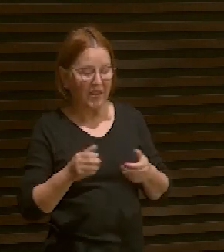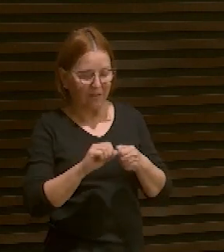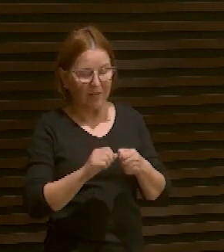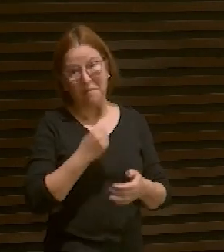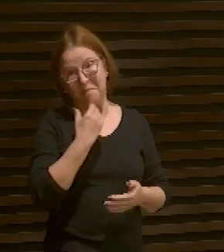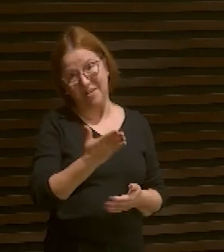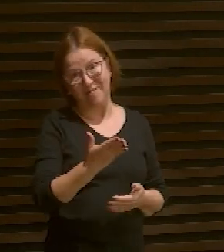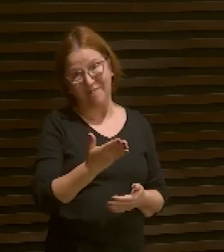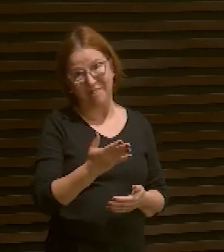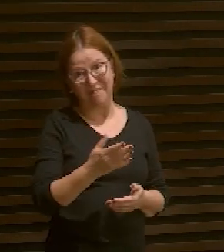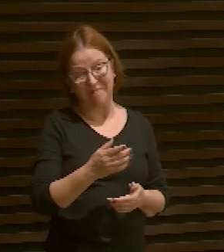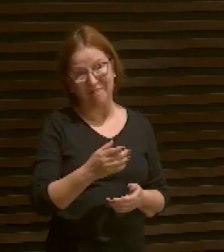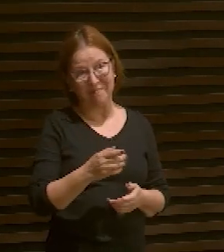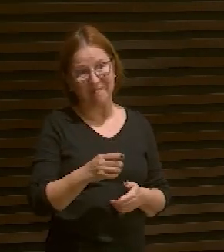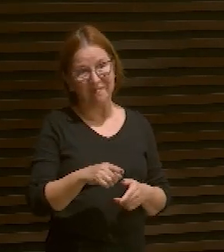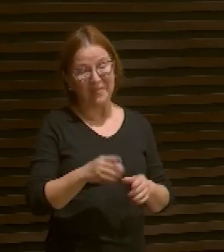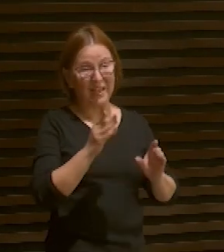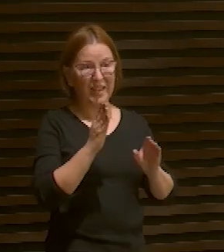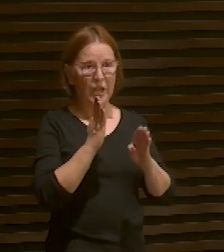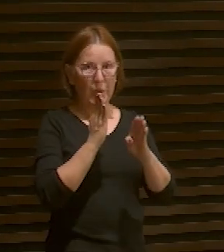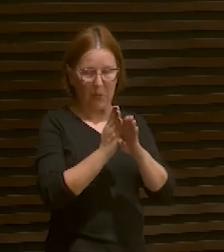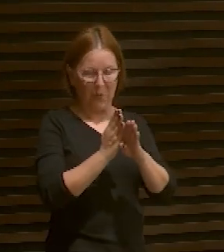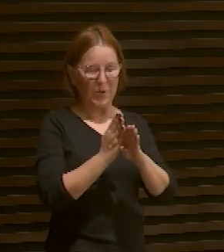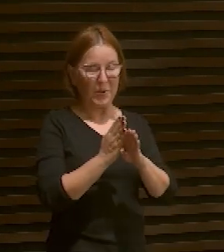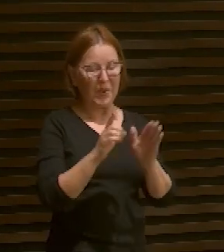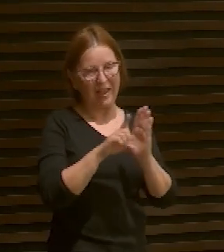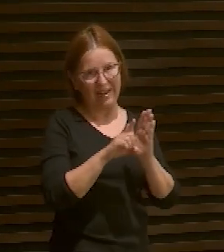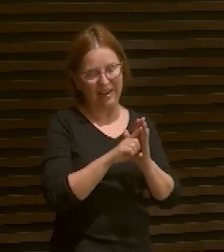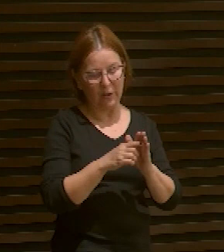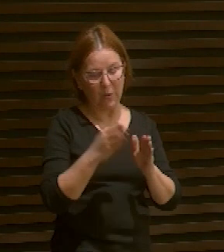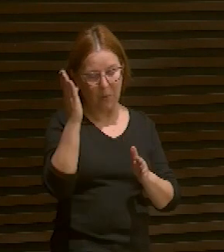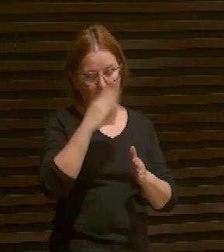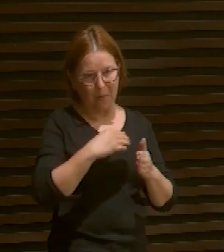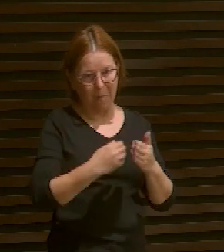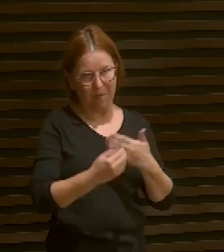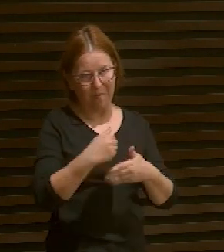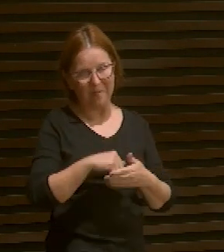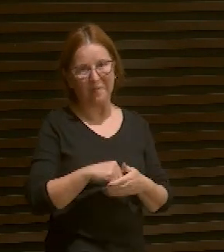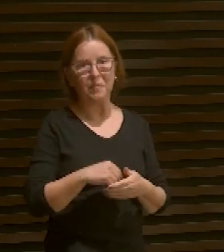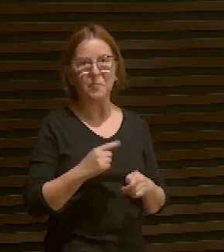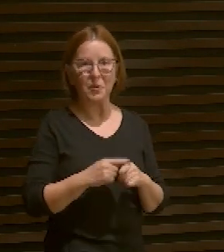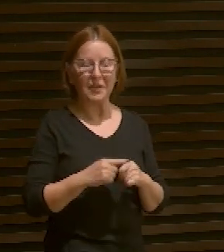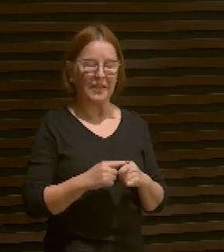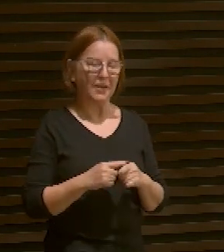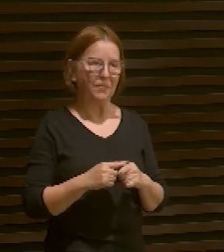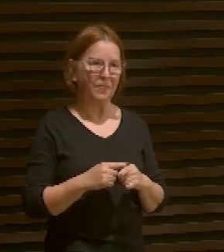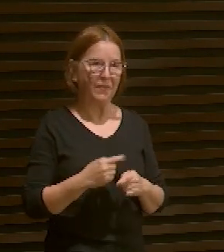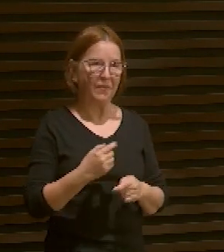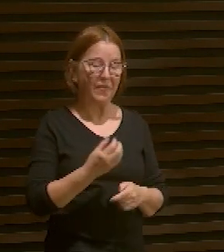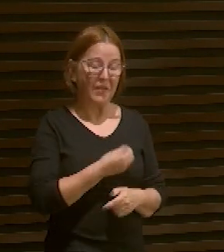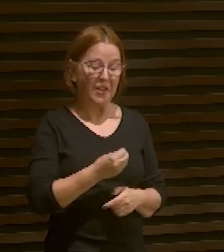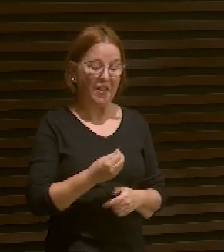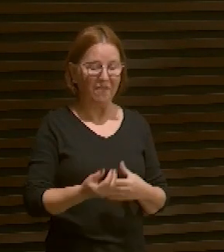bem, encontro a lei de que o mal reside em mim. Porque no tocante ao homem interior, tenho prazer na lei